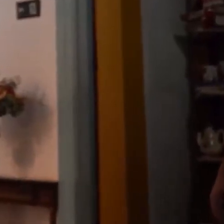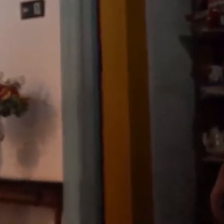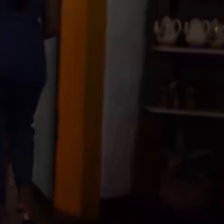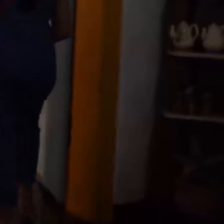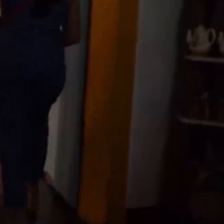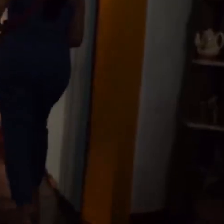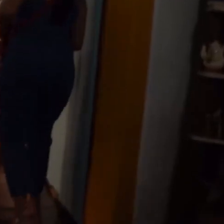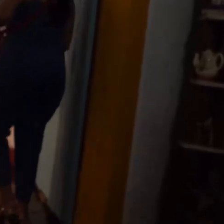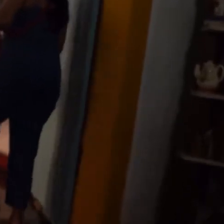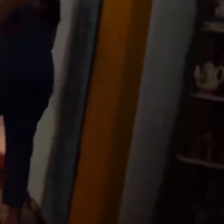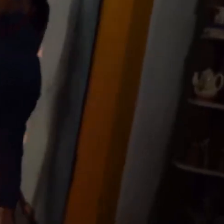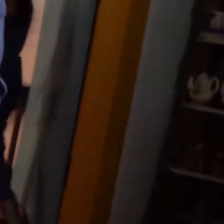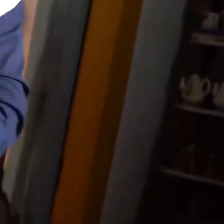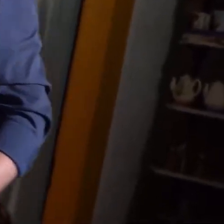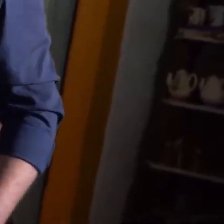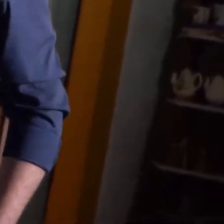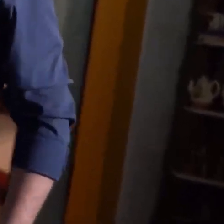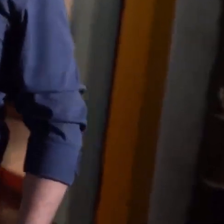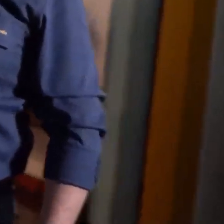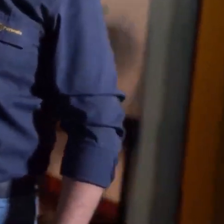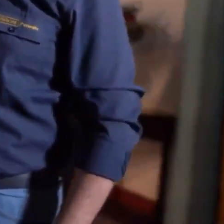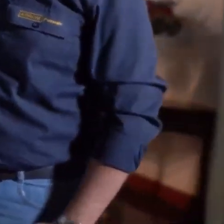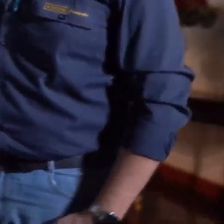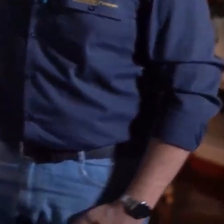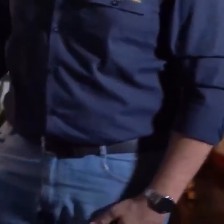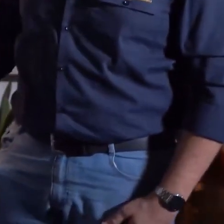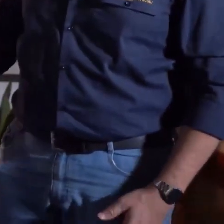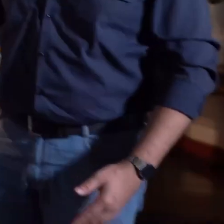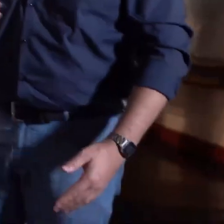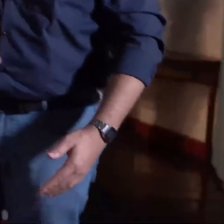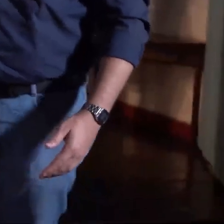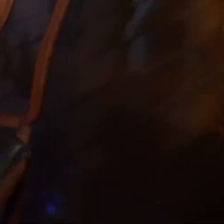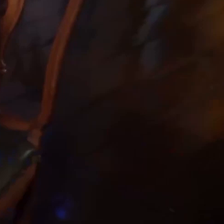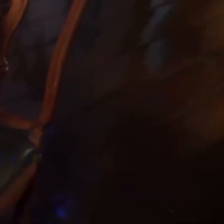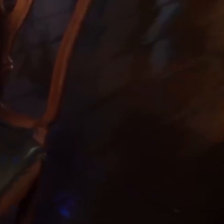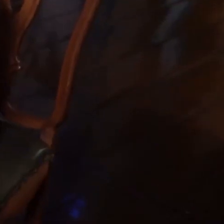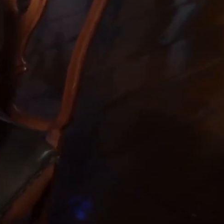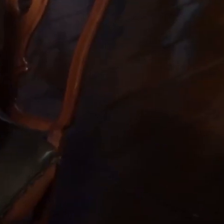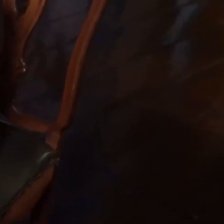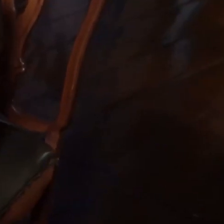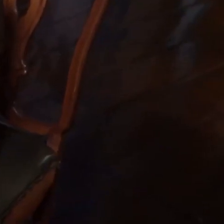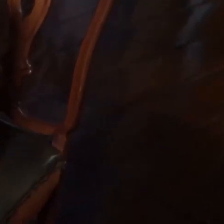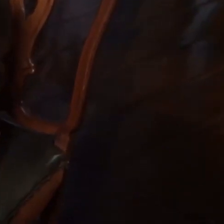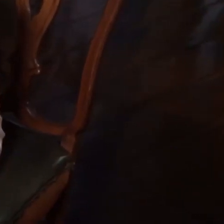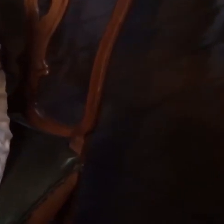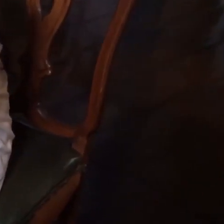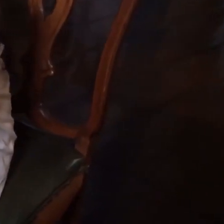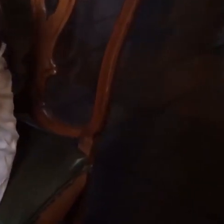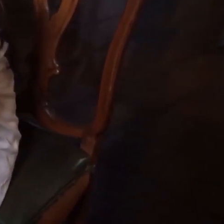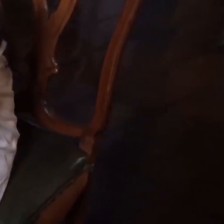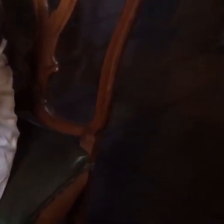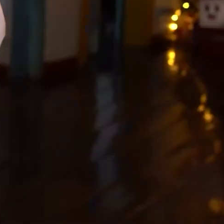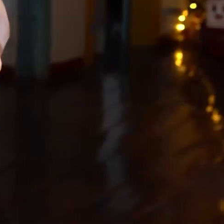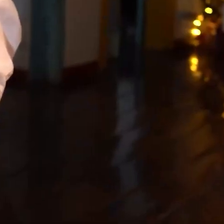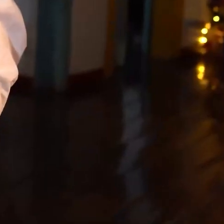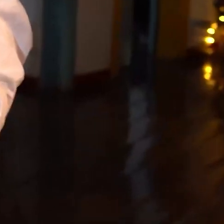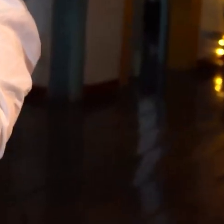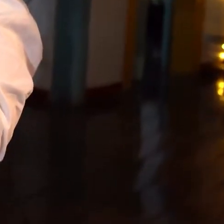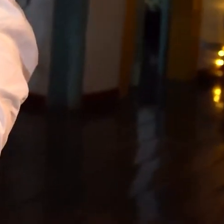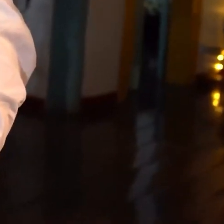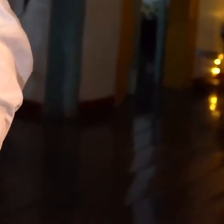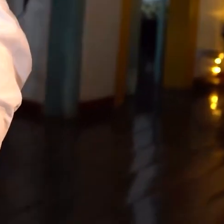Geni recebe o público com abraços.